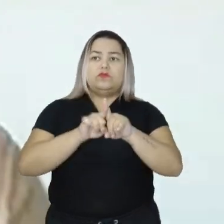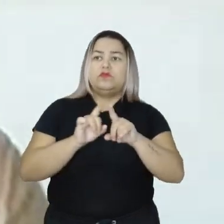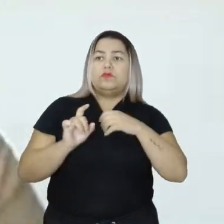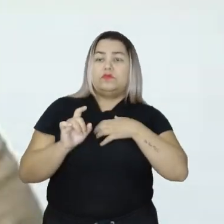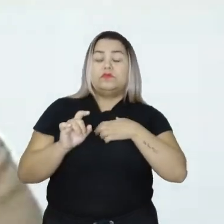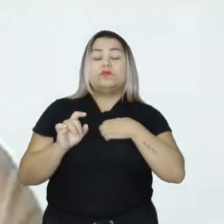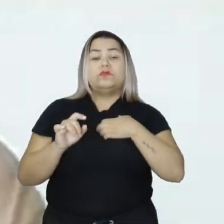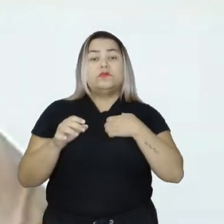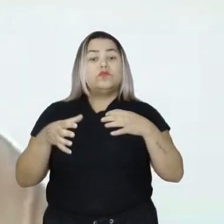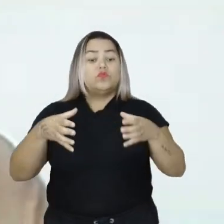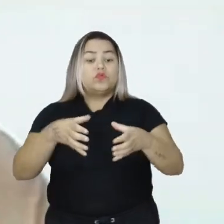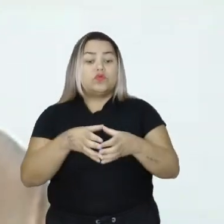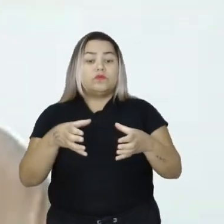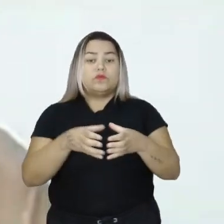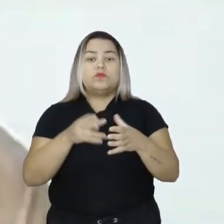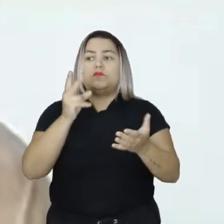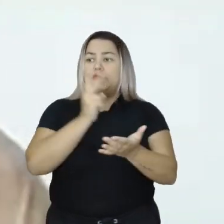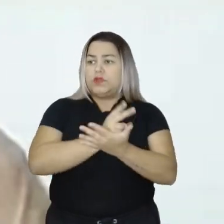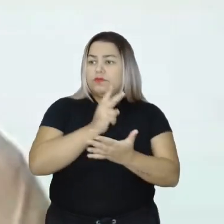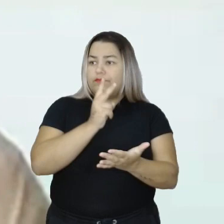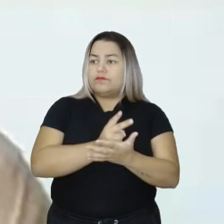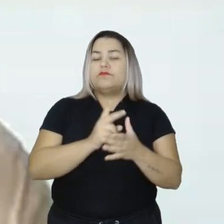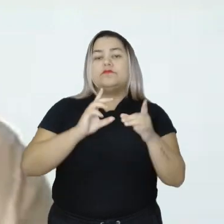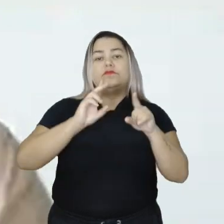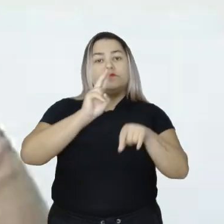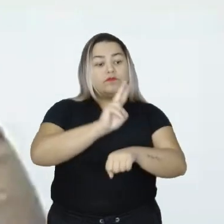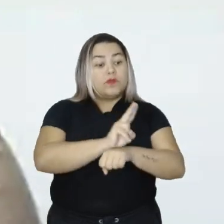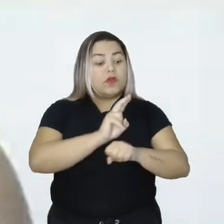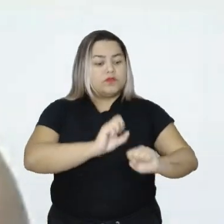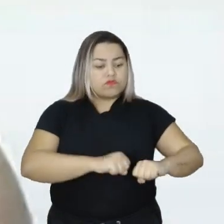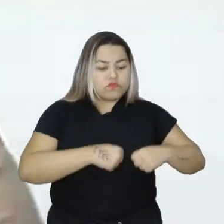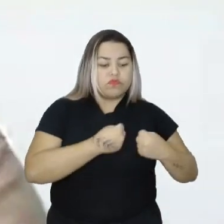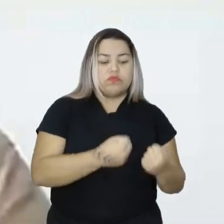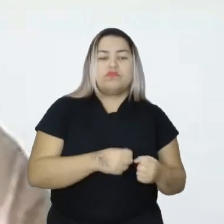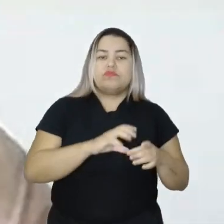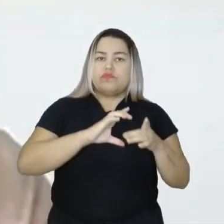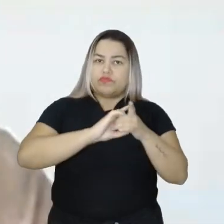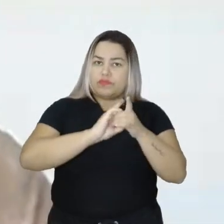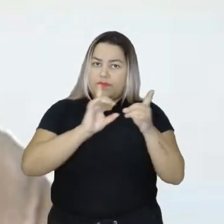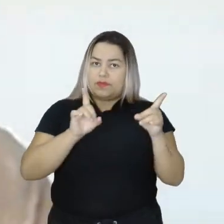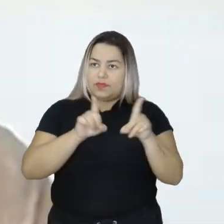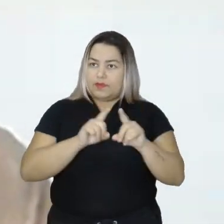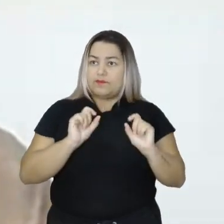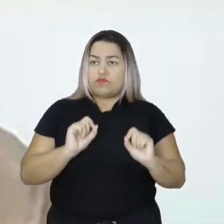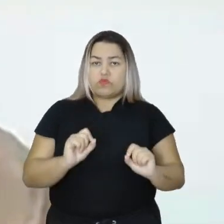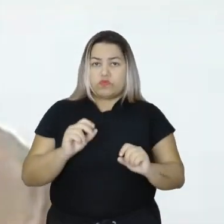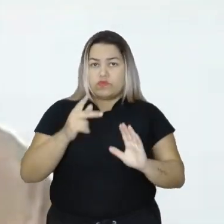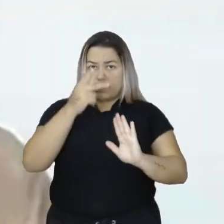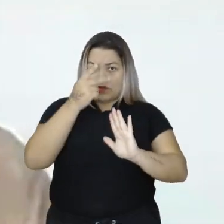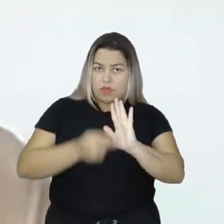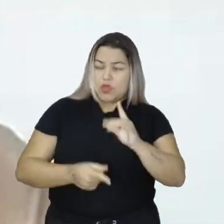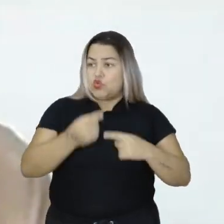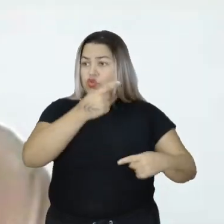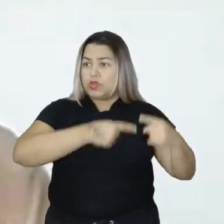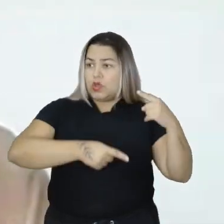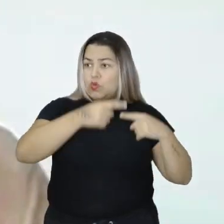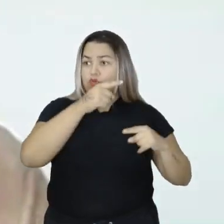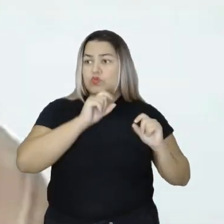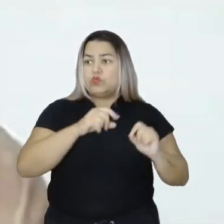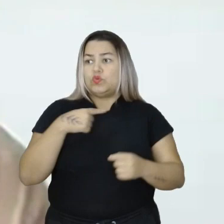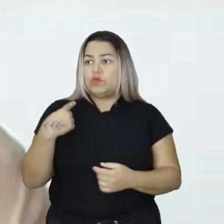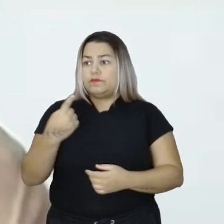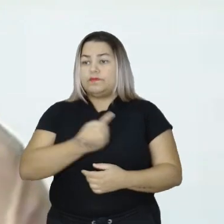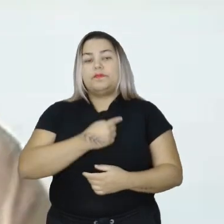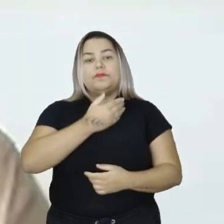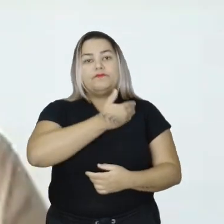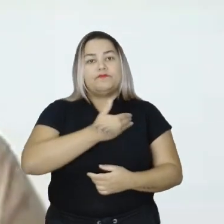pandemia, são esses grupos que defendem a nossa democracia, são esses grupos que sustentam o projeto de reconstrução do nosso